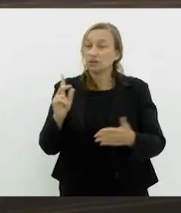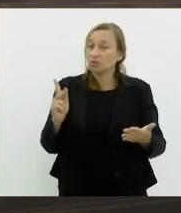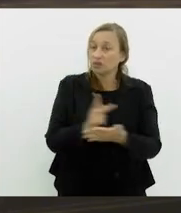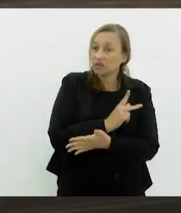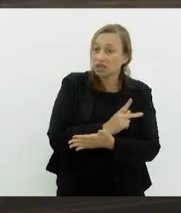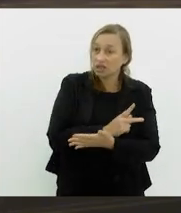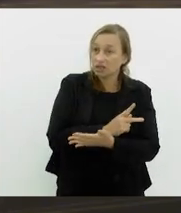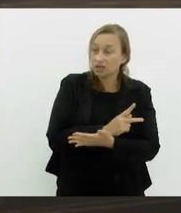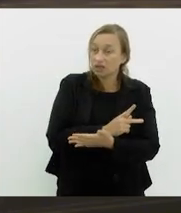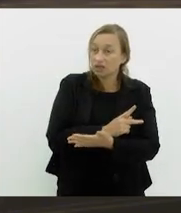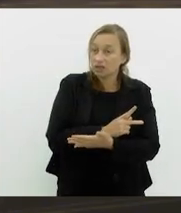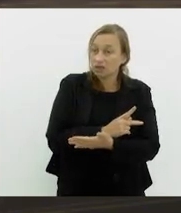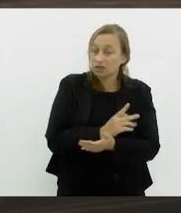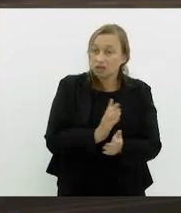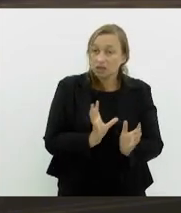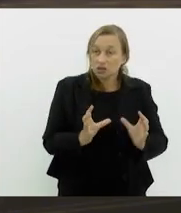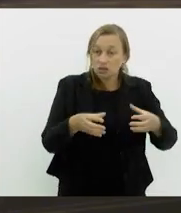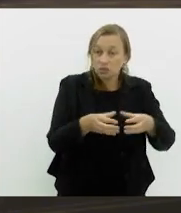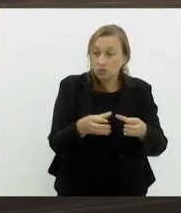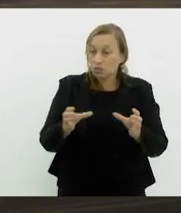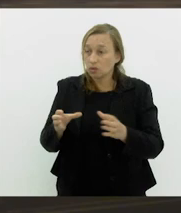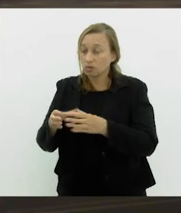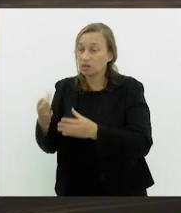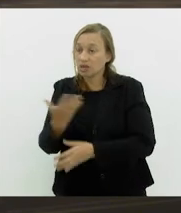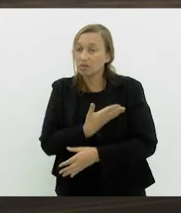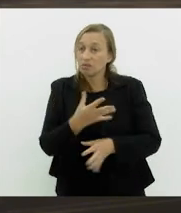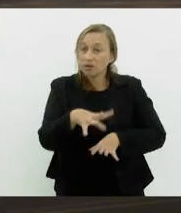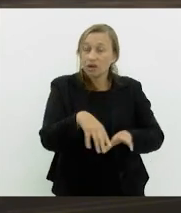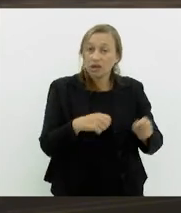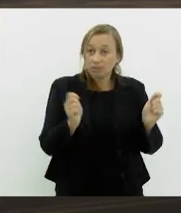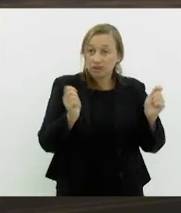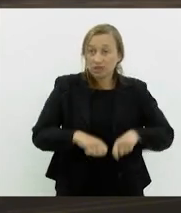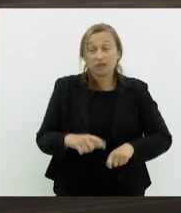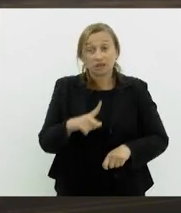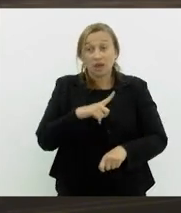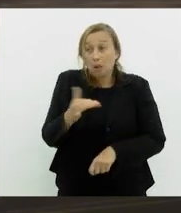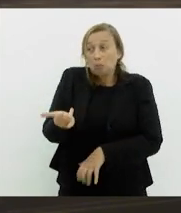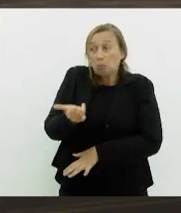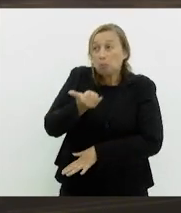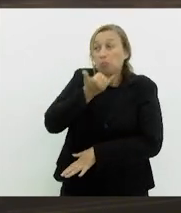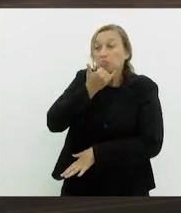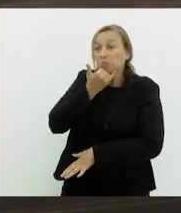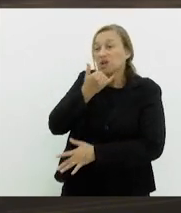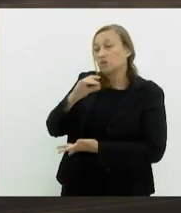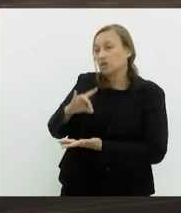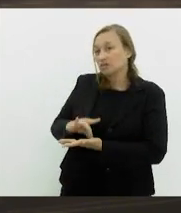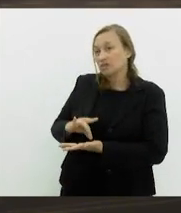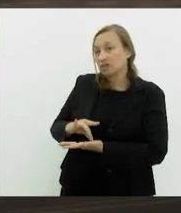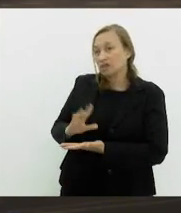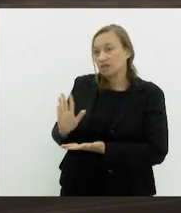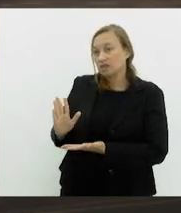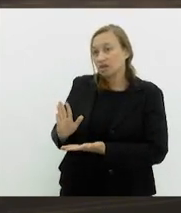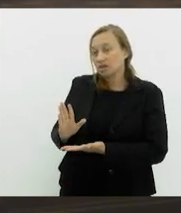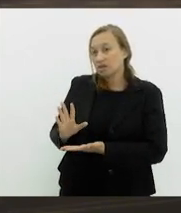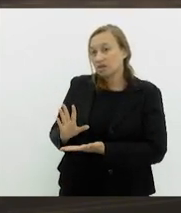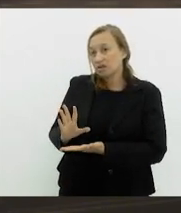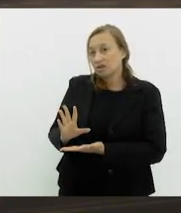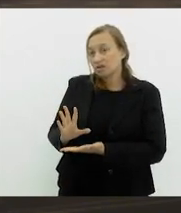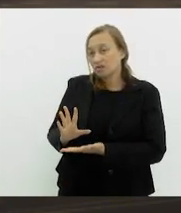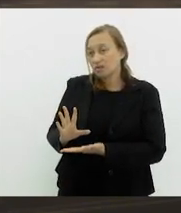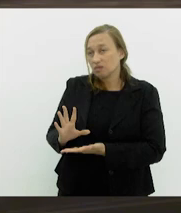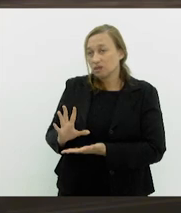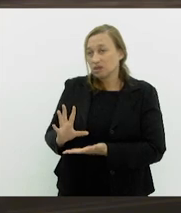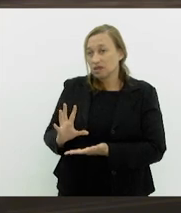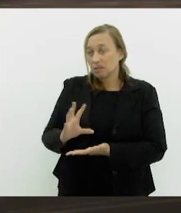esses quadros de colegas capacitados que aqui estão, me perdoe a sinceridade, eles vão ser capturados pela iniciativa privada, por um